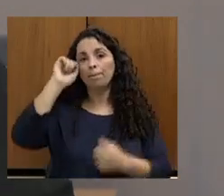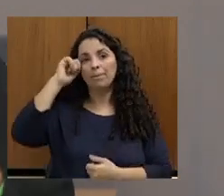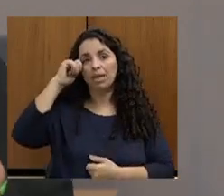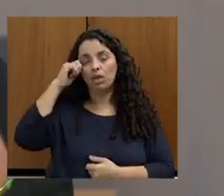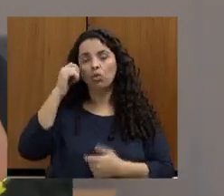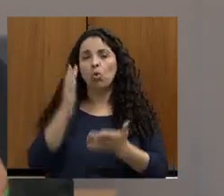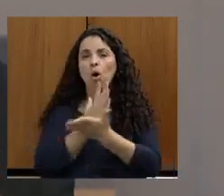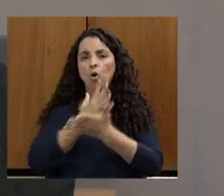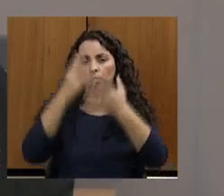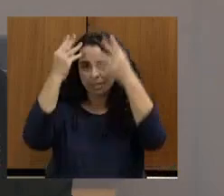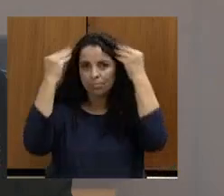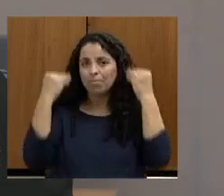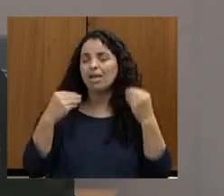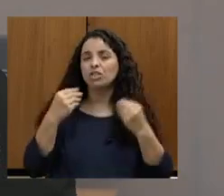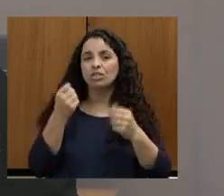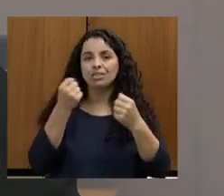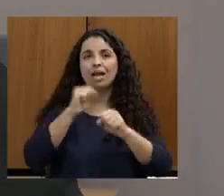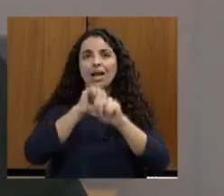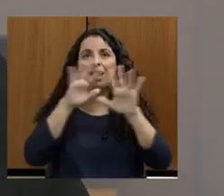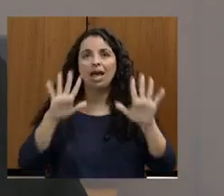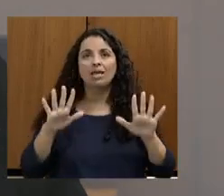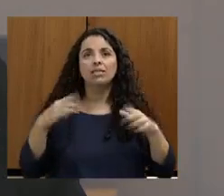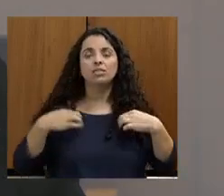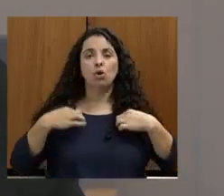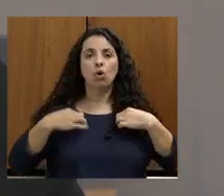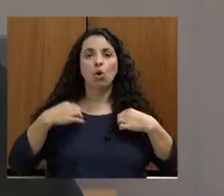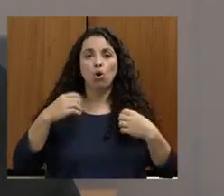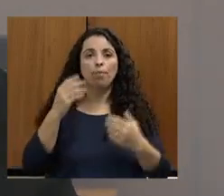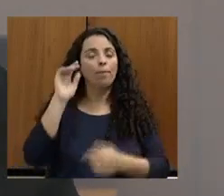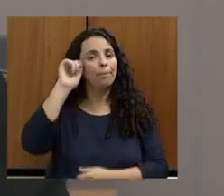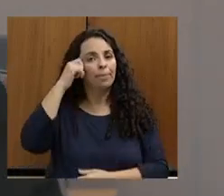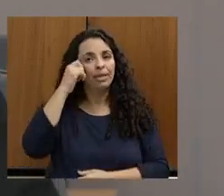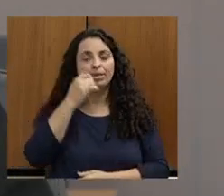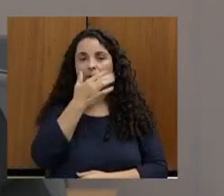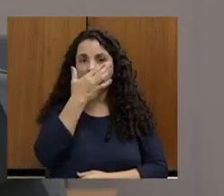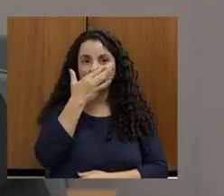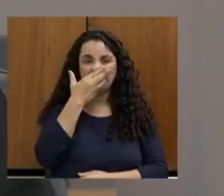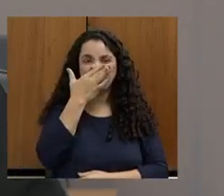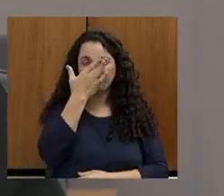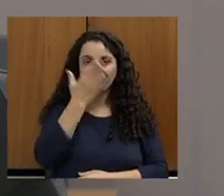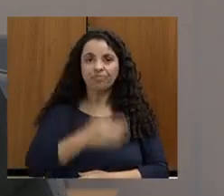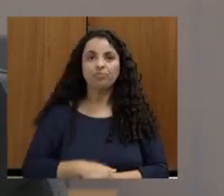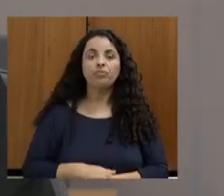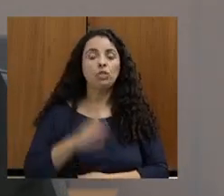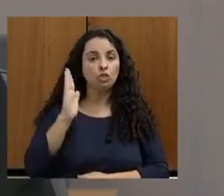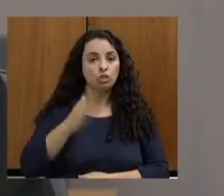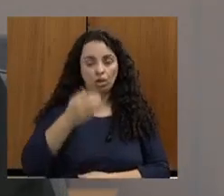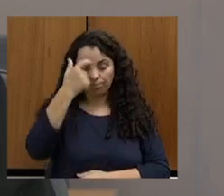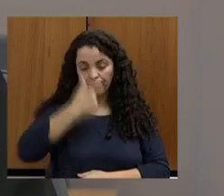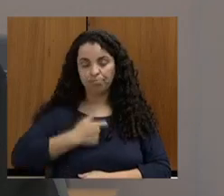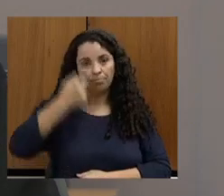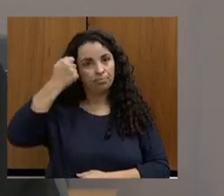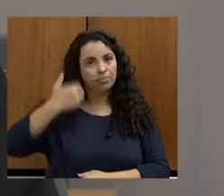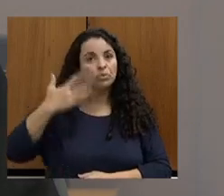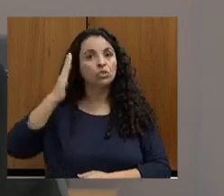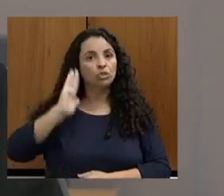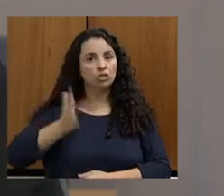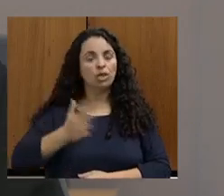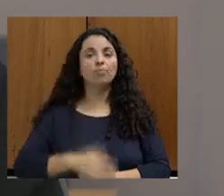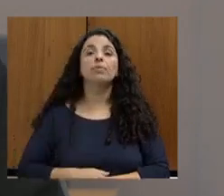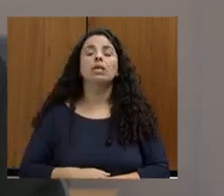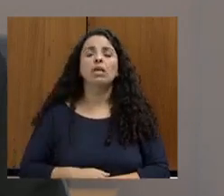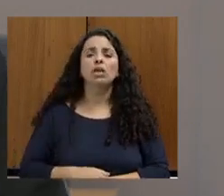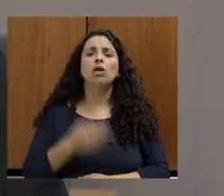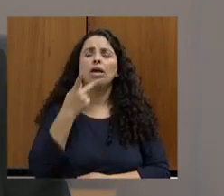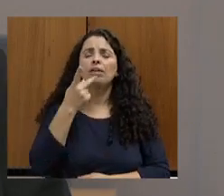mechas claras e estou de roupa preta. Bem, feita essa apresentação, queria tratar um pouquinho sobre a discussão aqui em